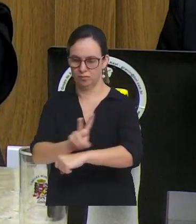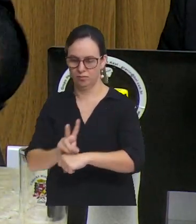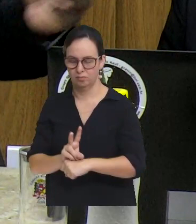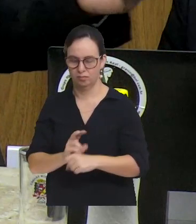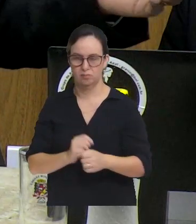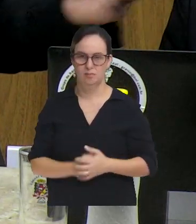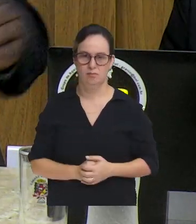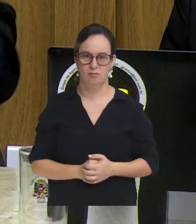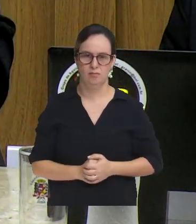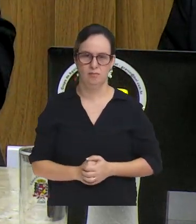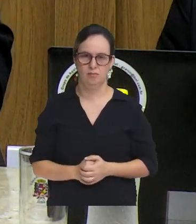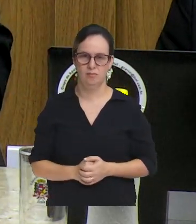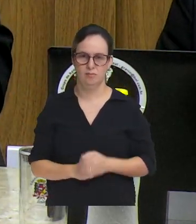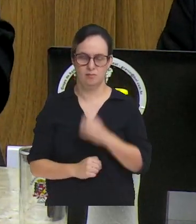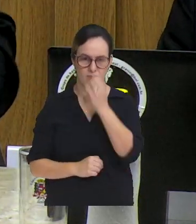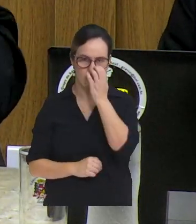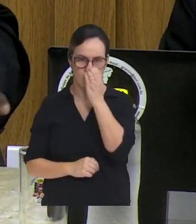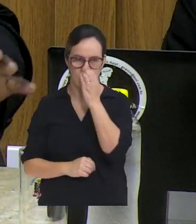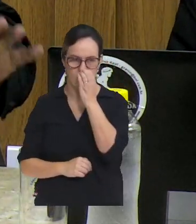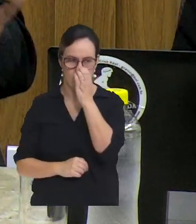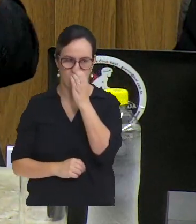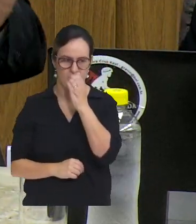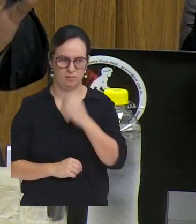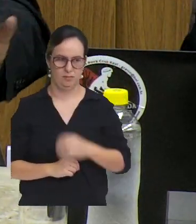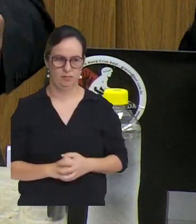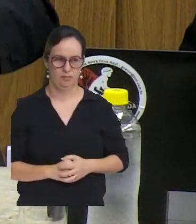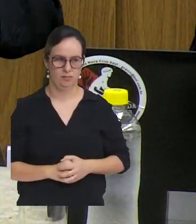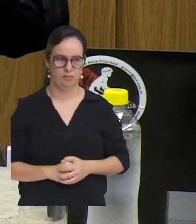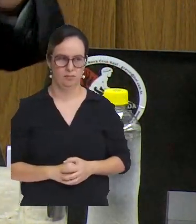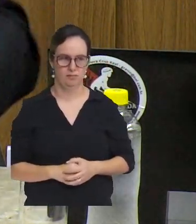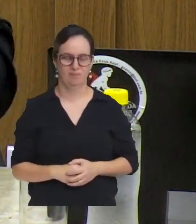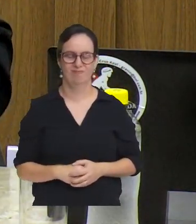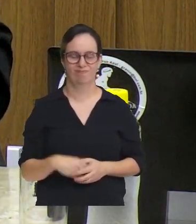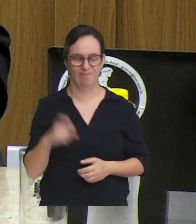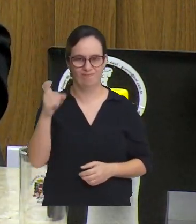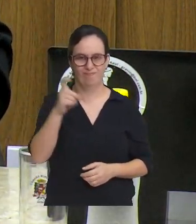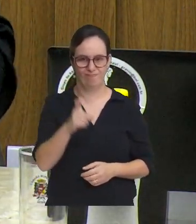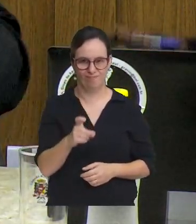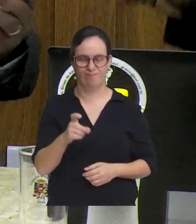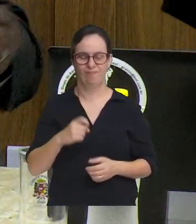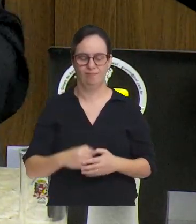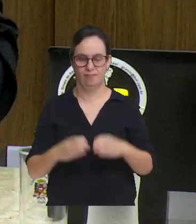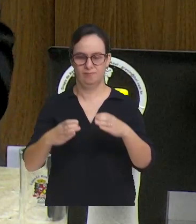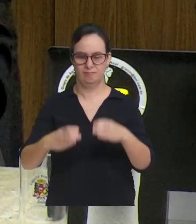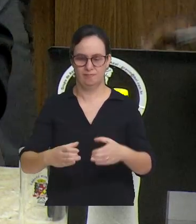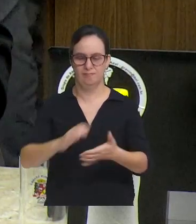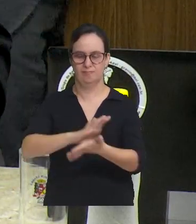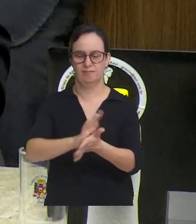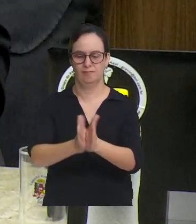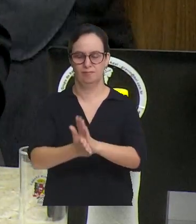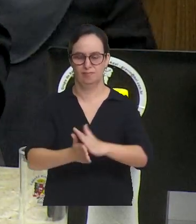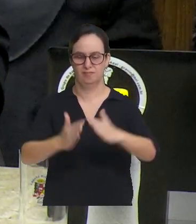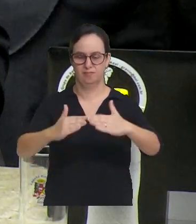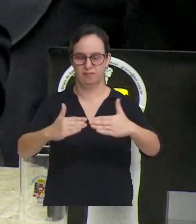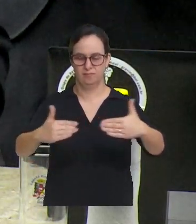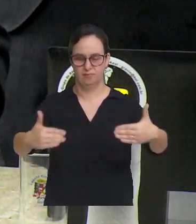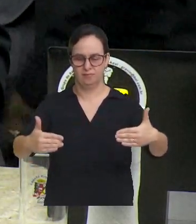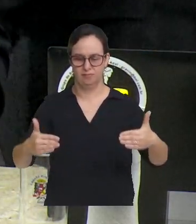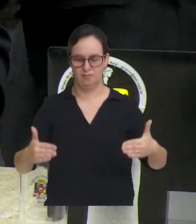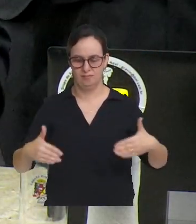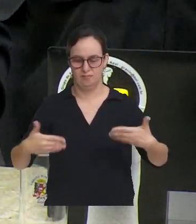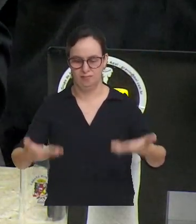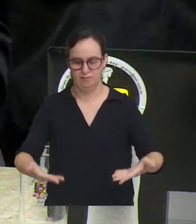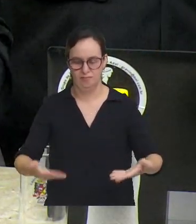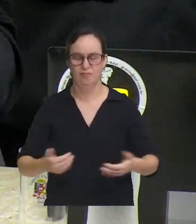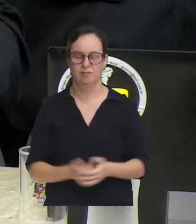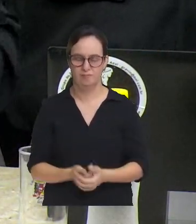fotos que foi, a Viviane me mostrou as fotos, realmente tem um alambrado lá que está todo destruído mesmo. Então, está faltando, sim, a parte também do executivo fazer